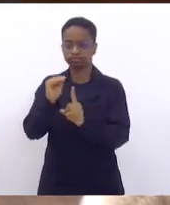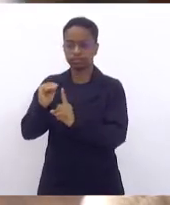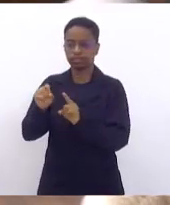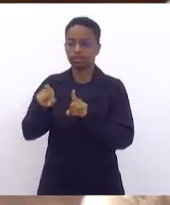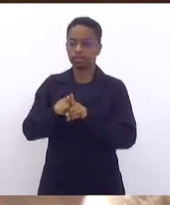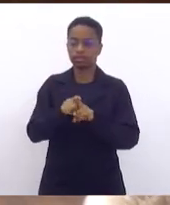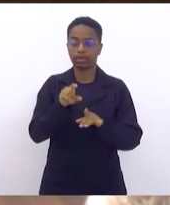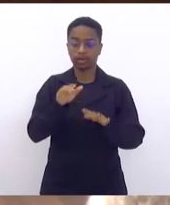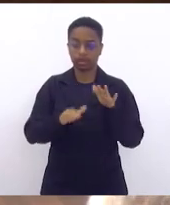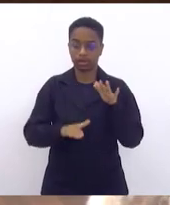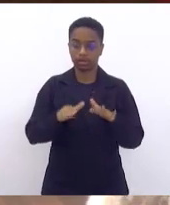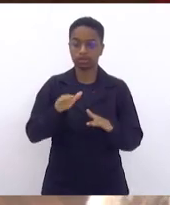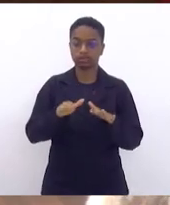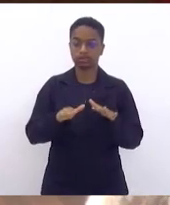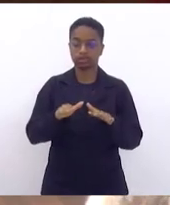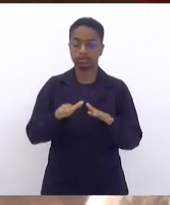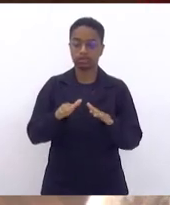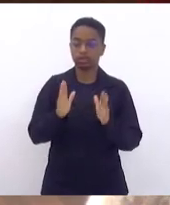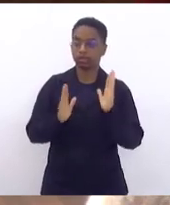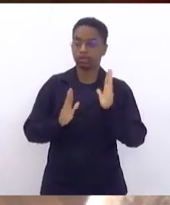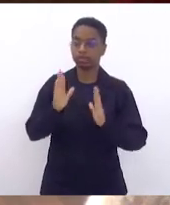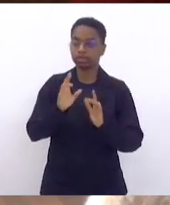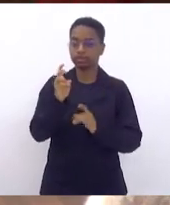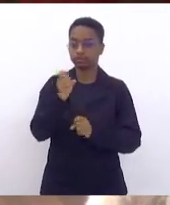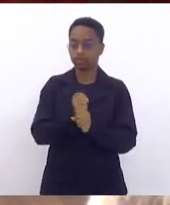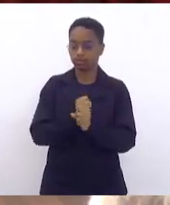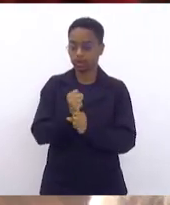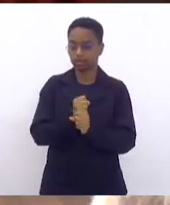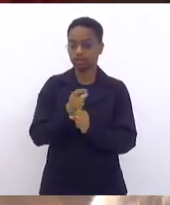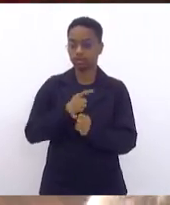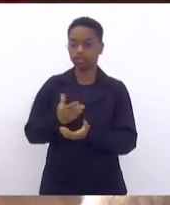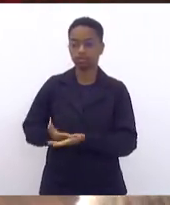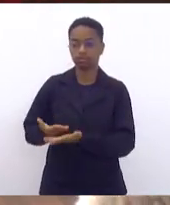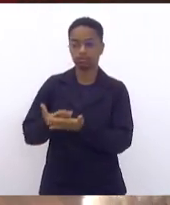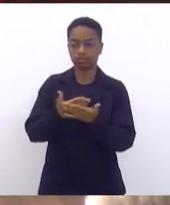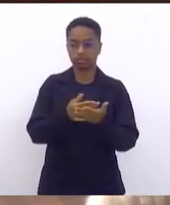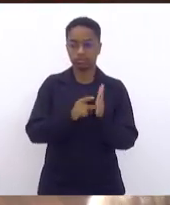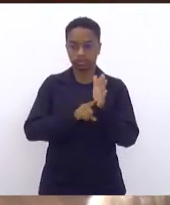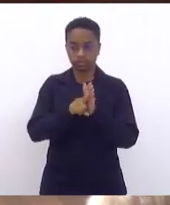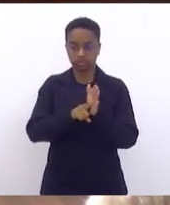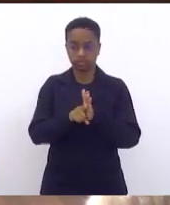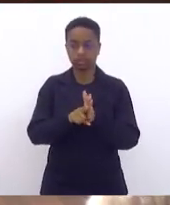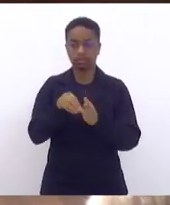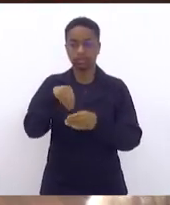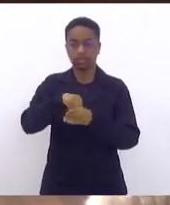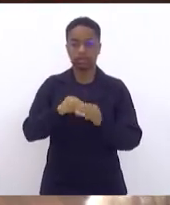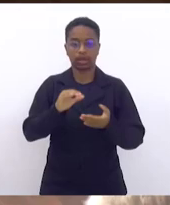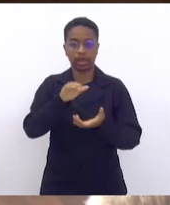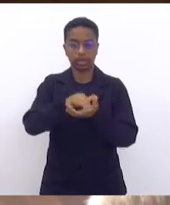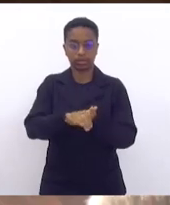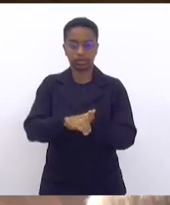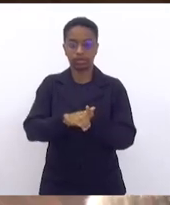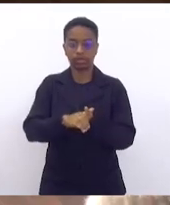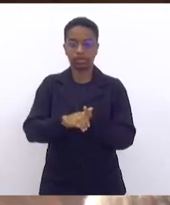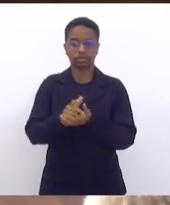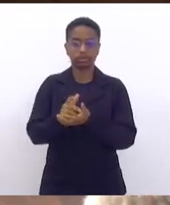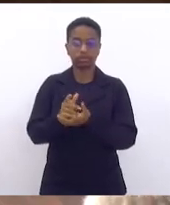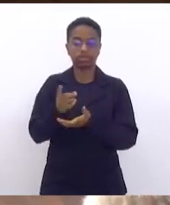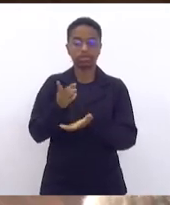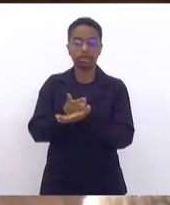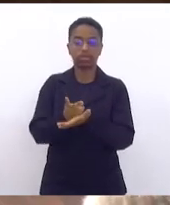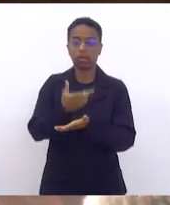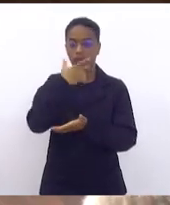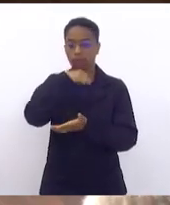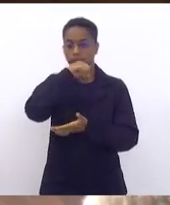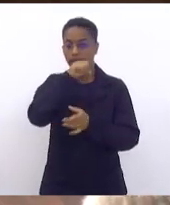vezes, senhor presidente, dentro de 5 anos, num estudo que foi feito, dentro de um casamento, o pai normalmente abandona a